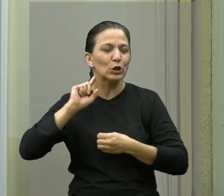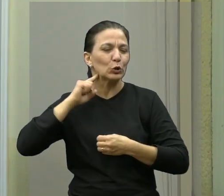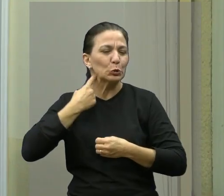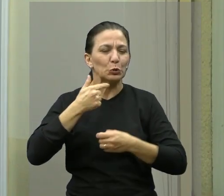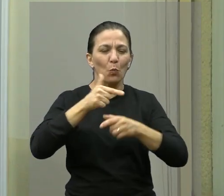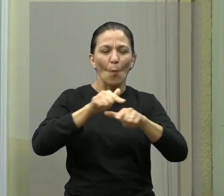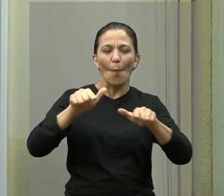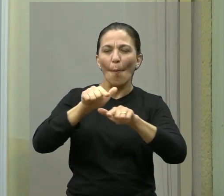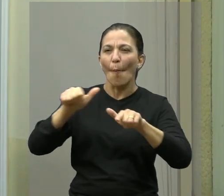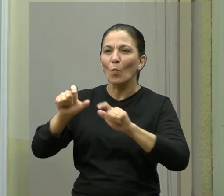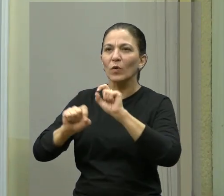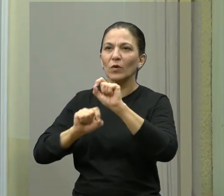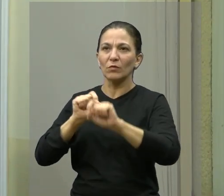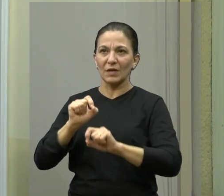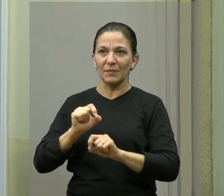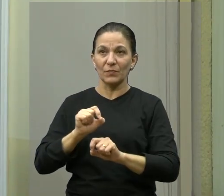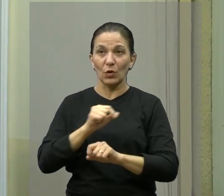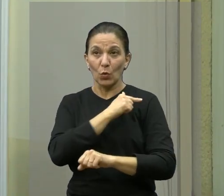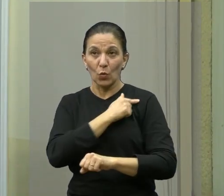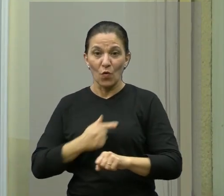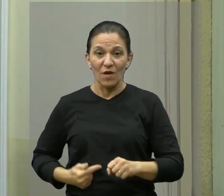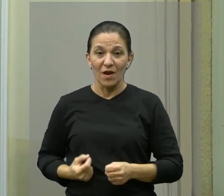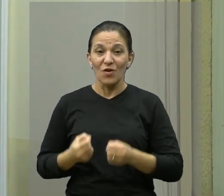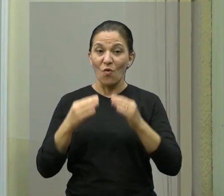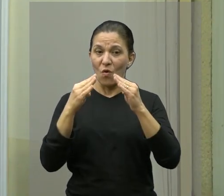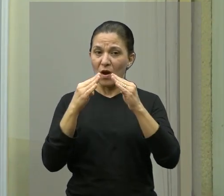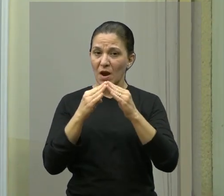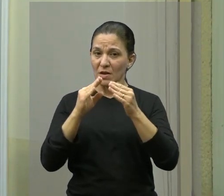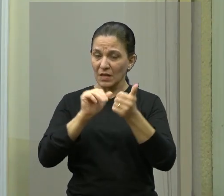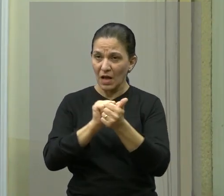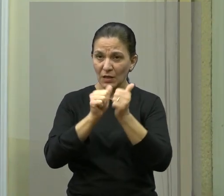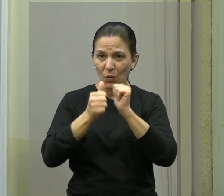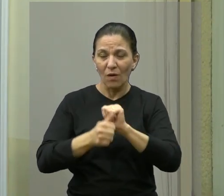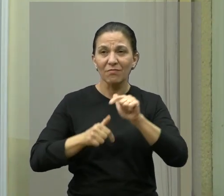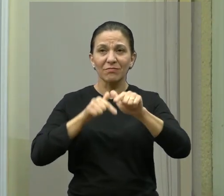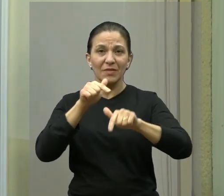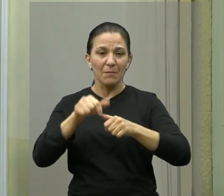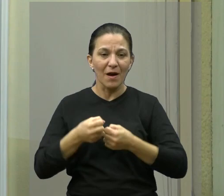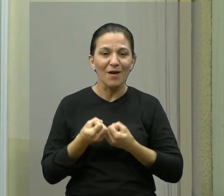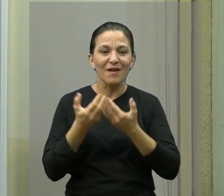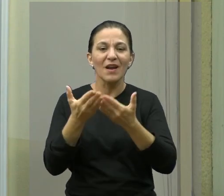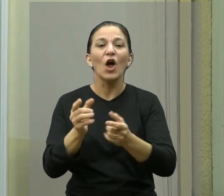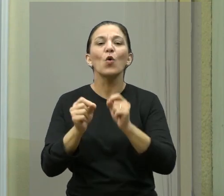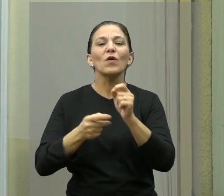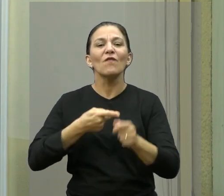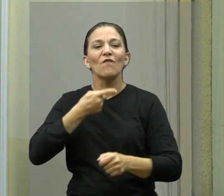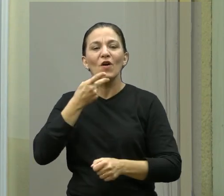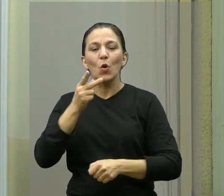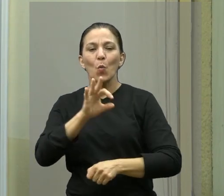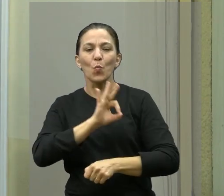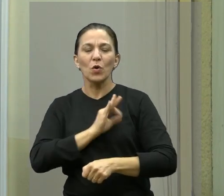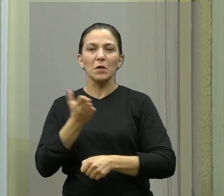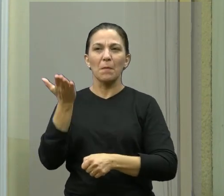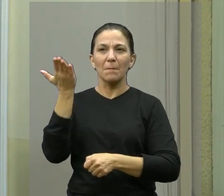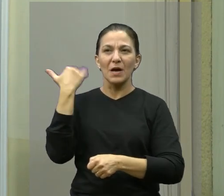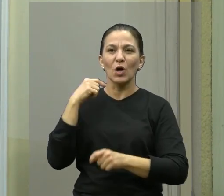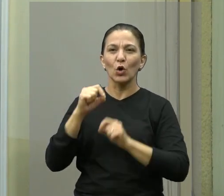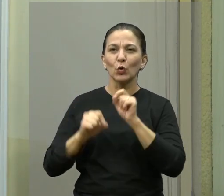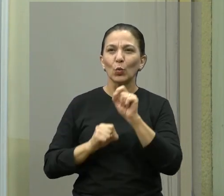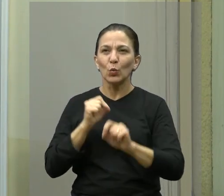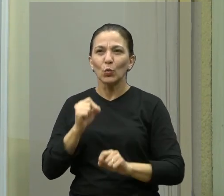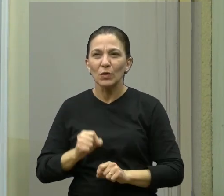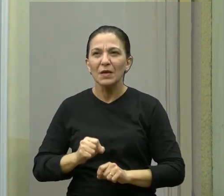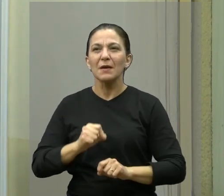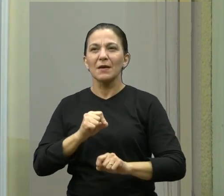sujeira. Com isso, ao invés do governo oferecer moradia digna, trabalho digno, ordenou a polícia da época para dizimar mais